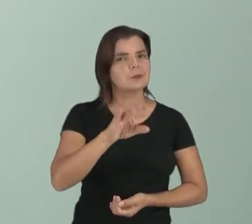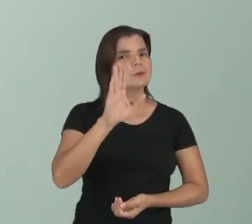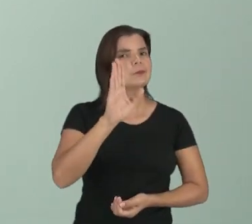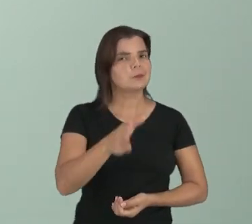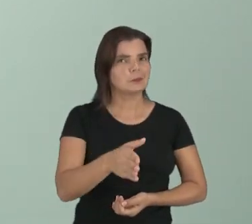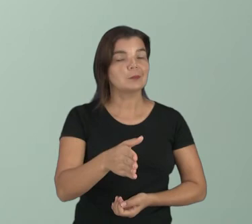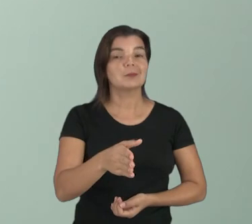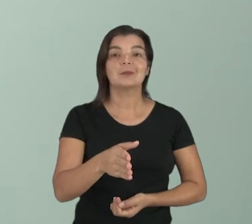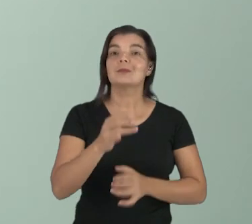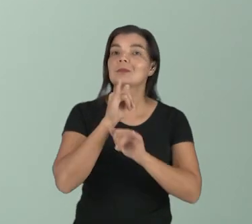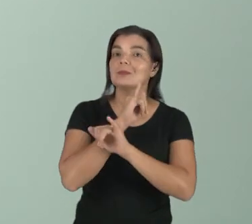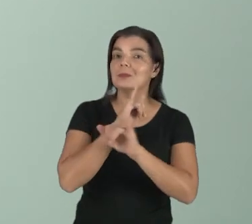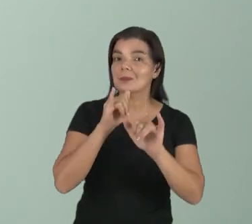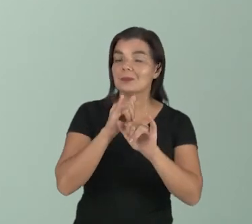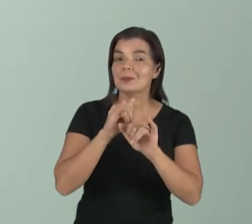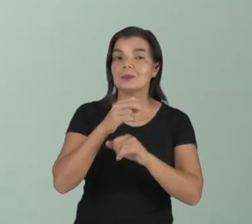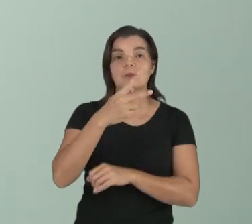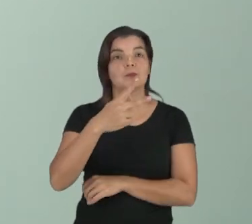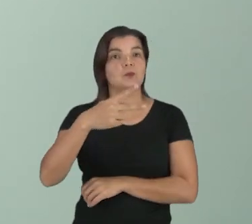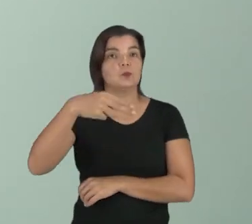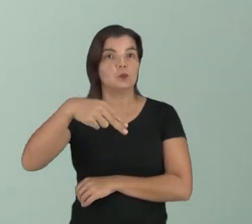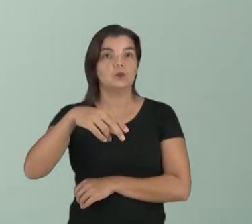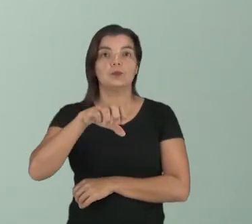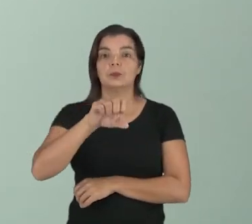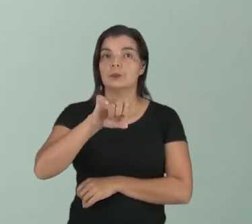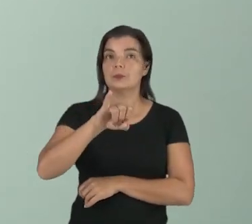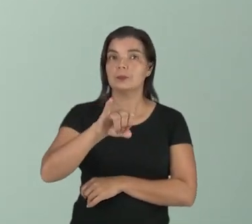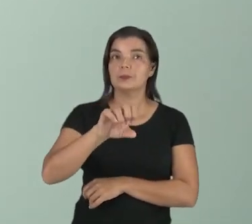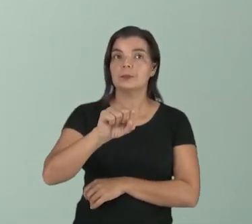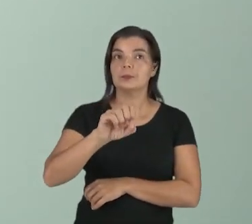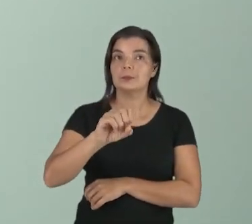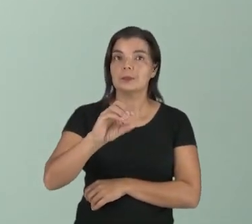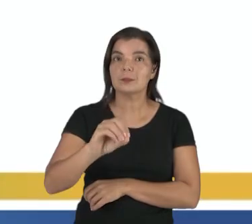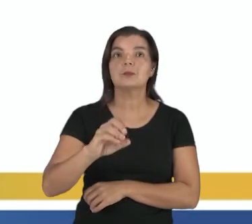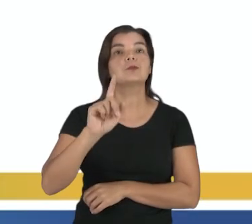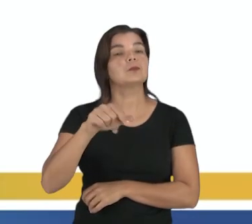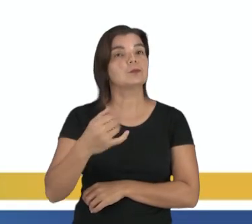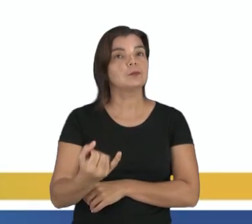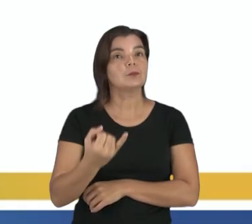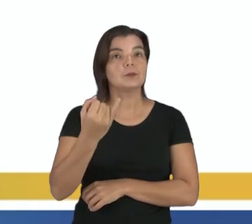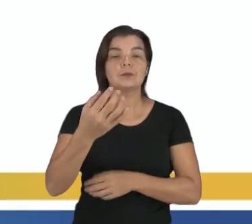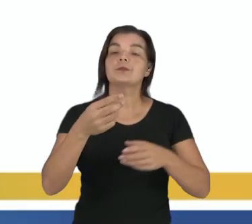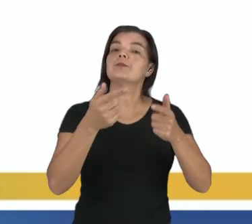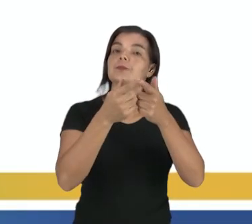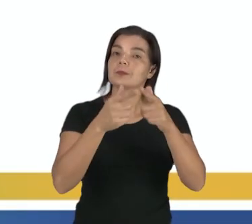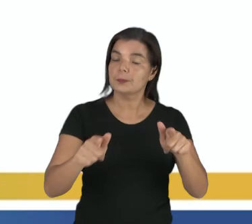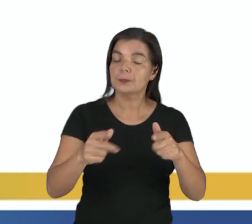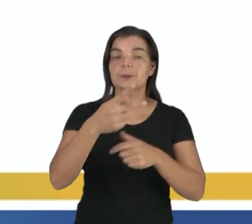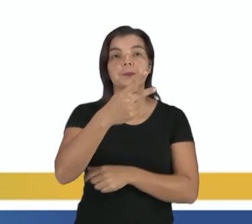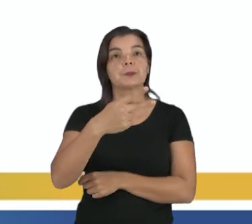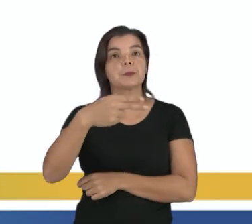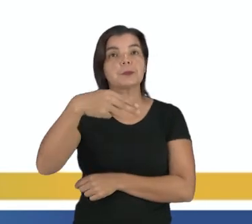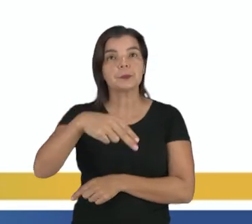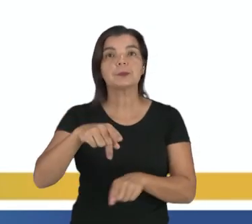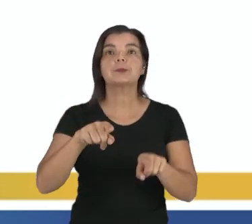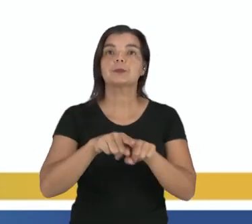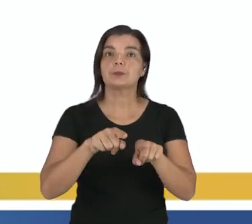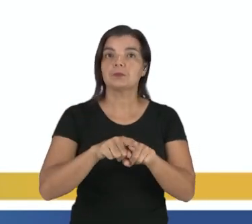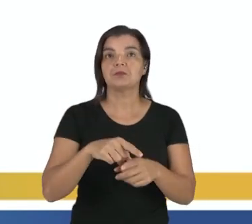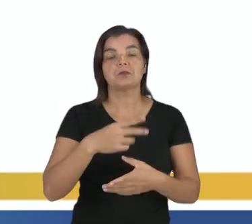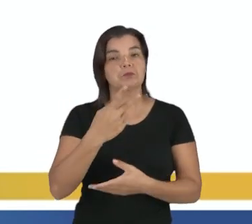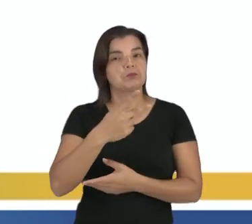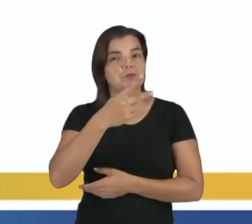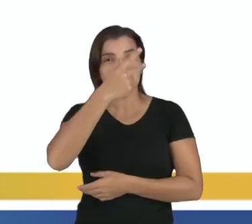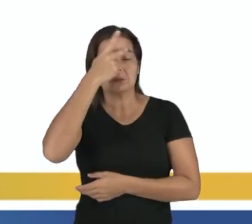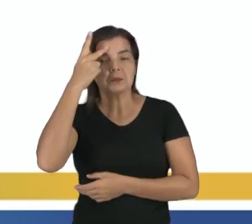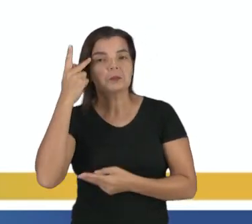já disse, você usa o pronome isso. Importante, a classe gramatical dos pronomes, seja